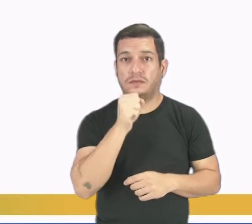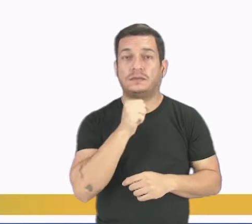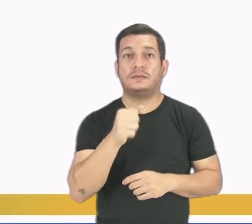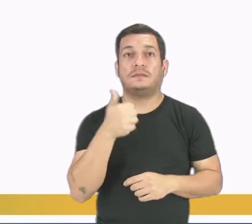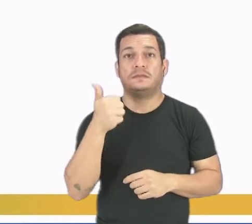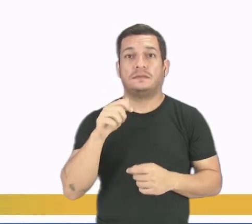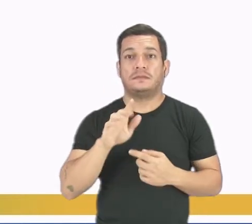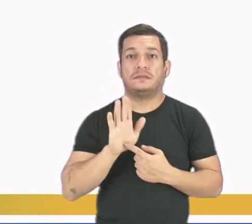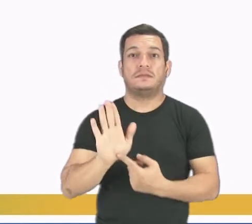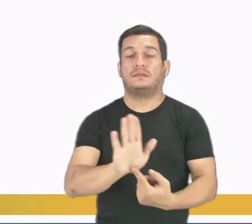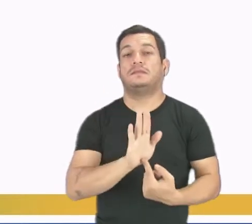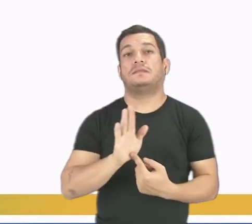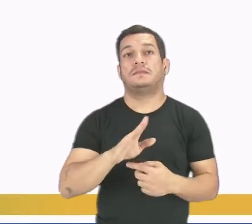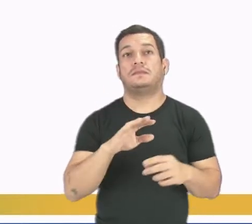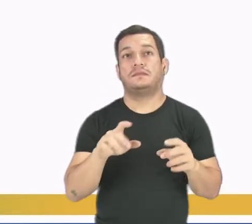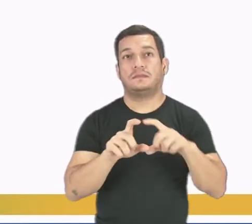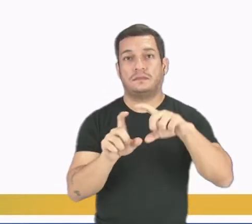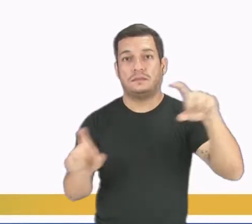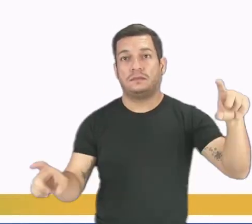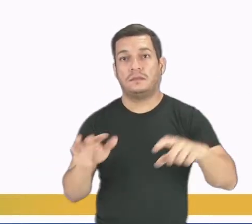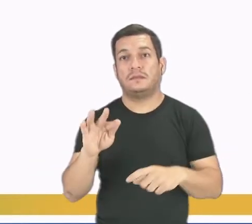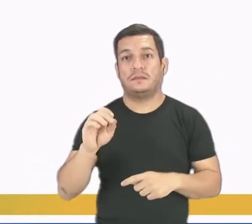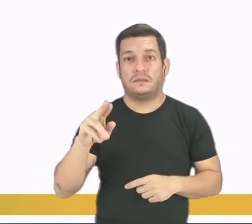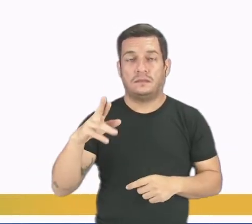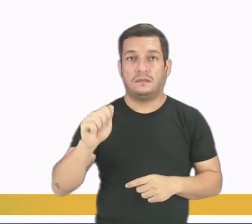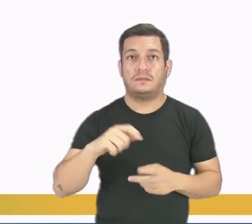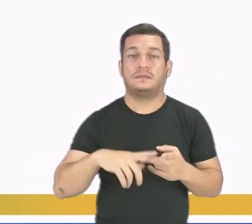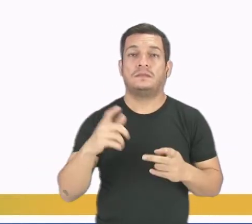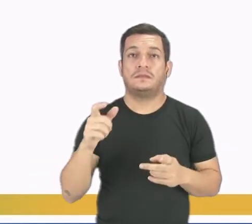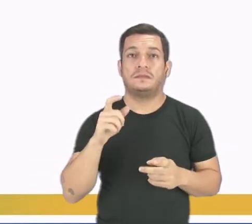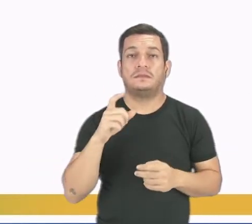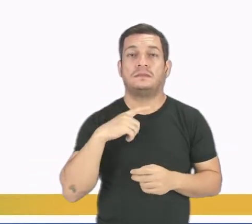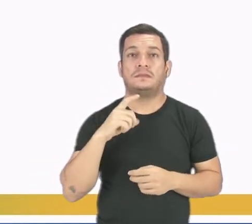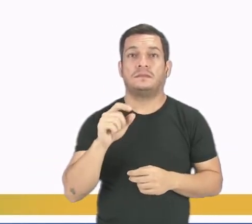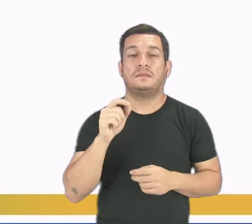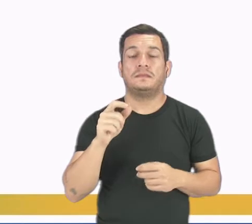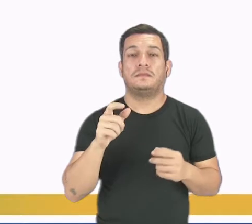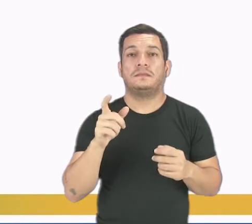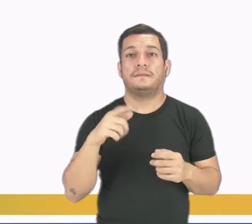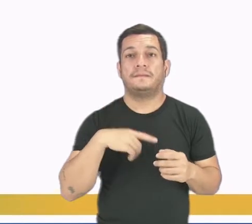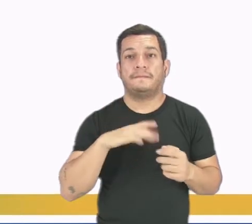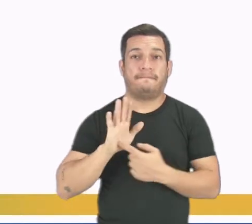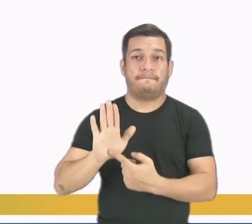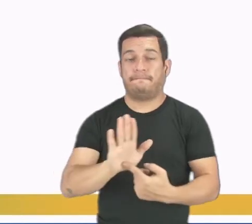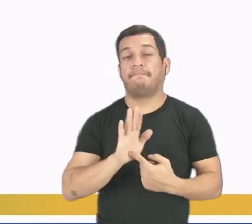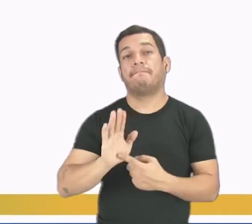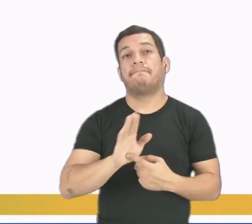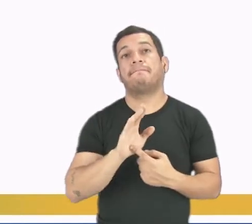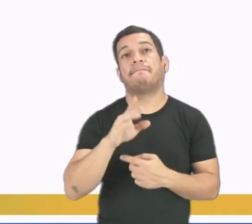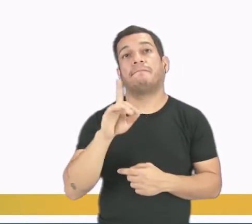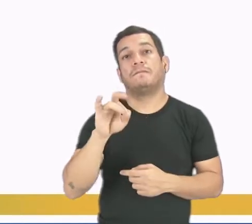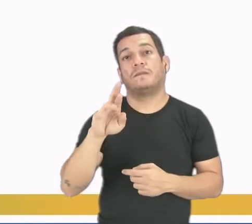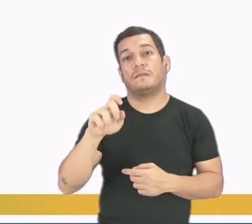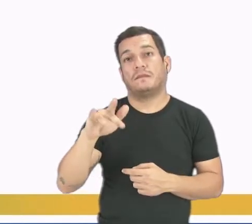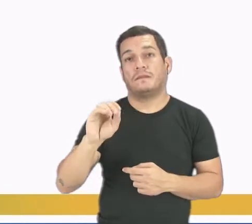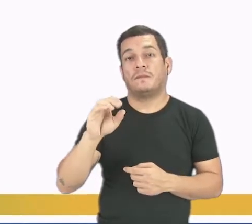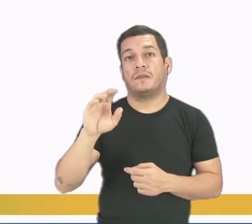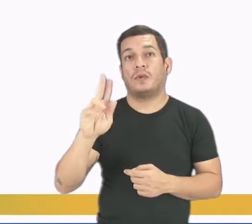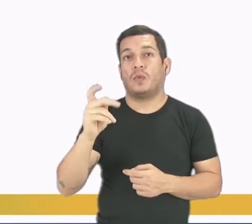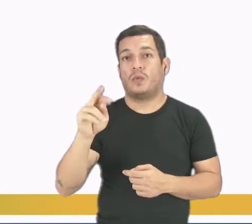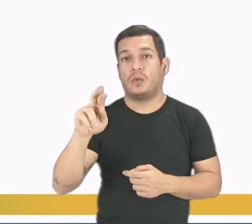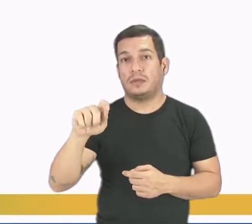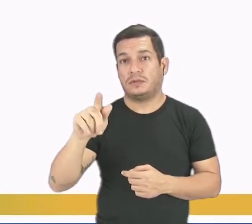referência. Então eu tenho uma força aplicada perpendicular a um corpo. A essa distância de aplicação a um